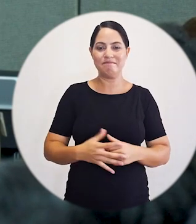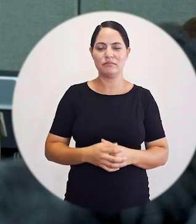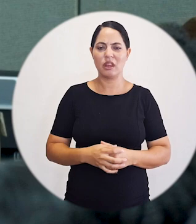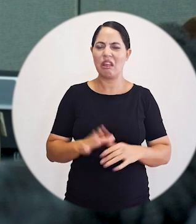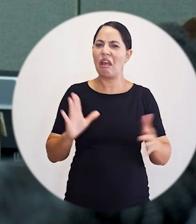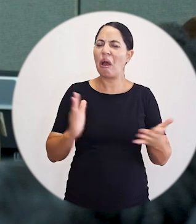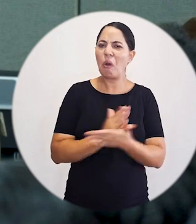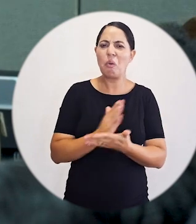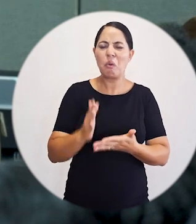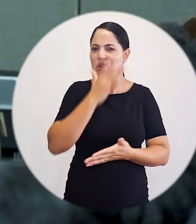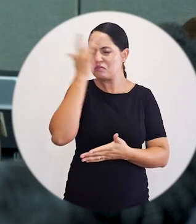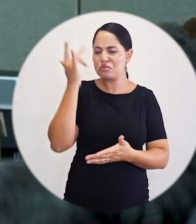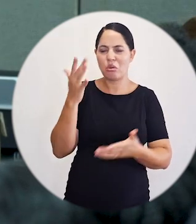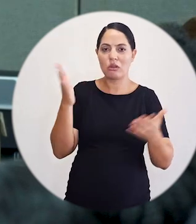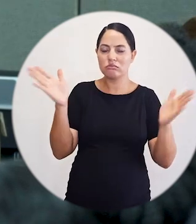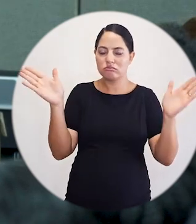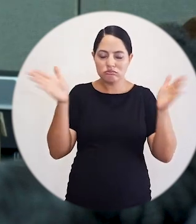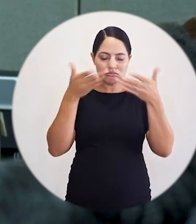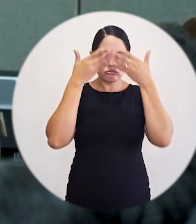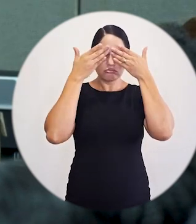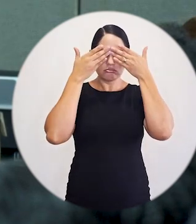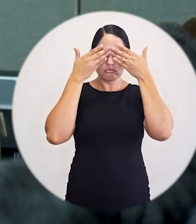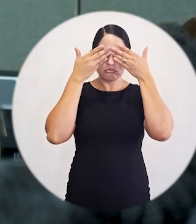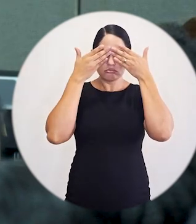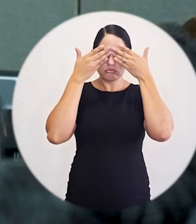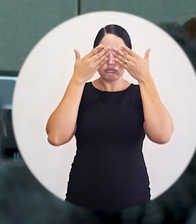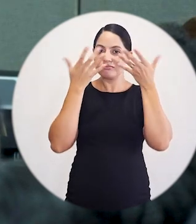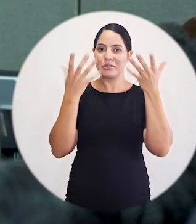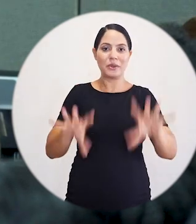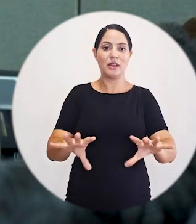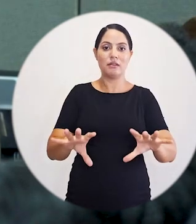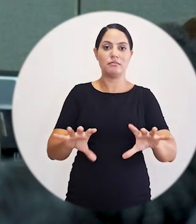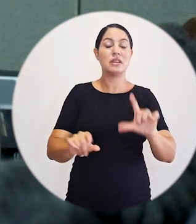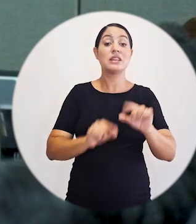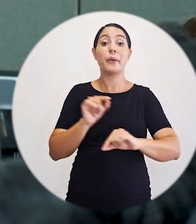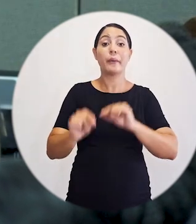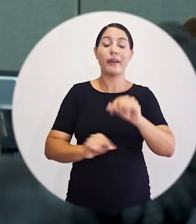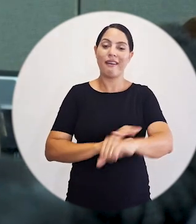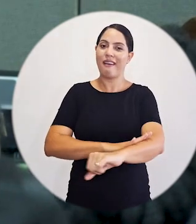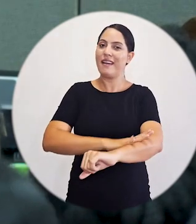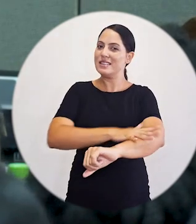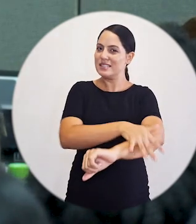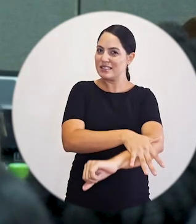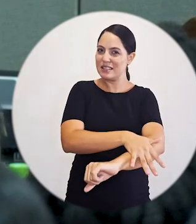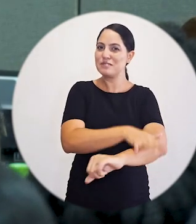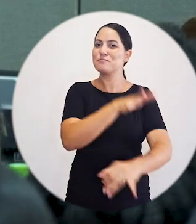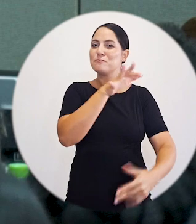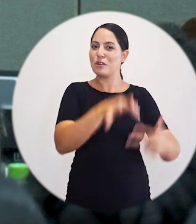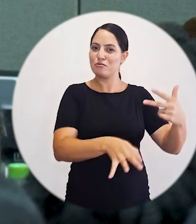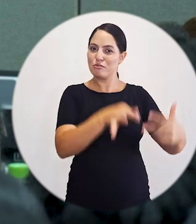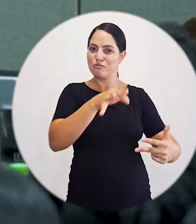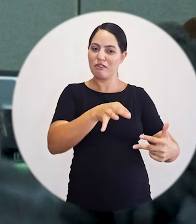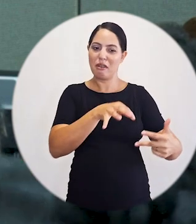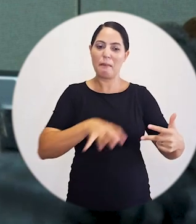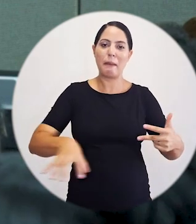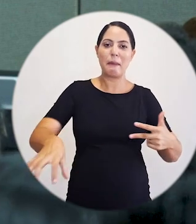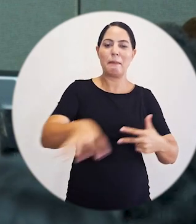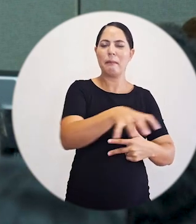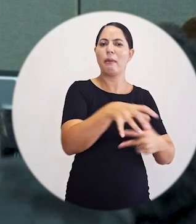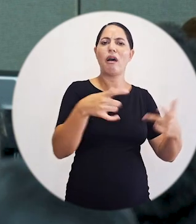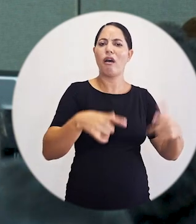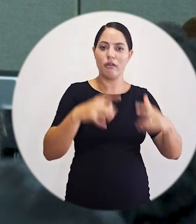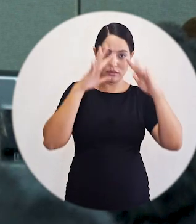Revelou o que muitos insistiam em não ver: o racismo recorrente nas estruturas de justiça.